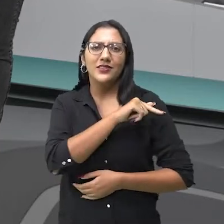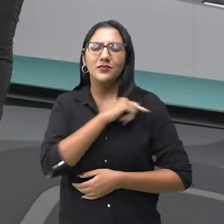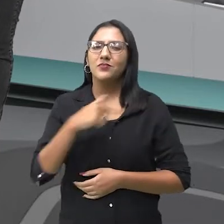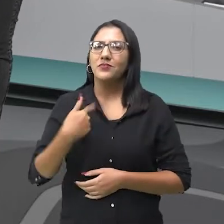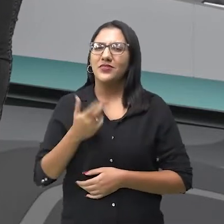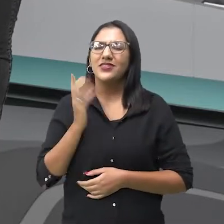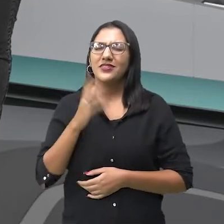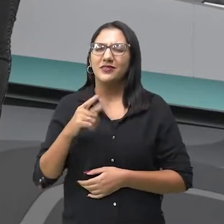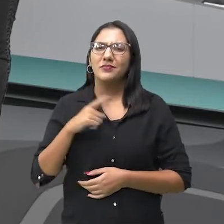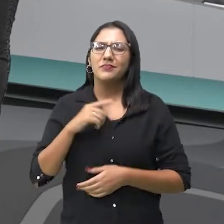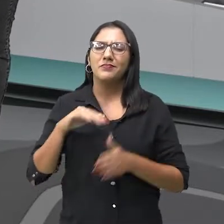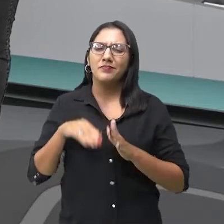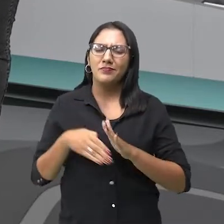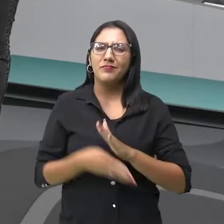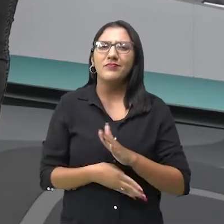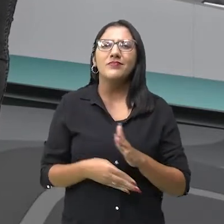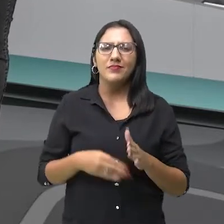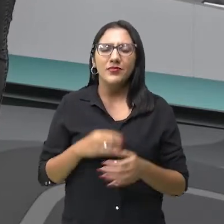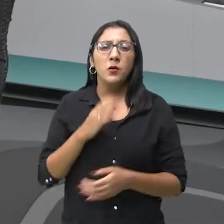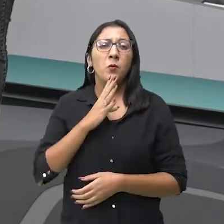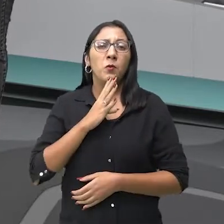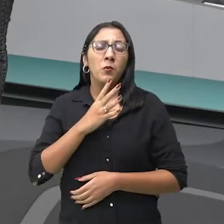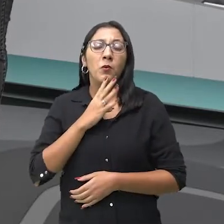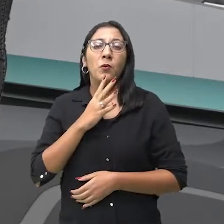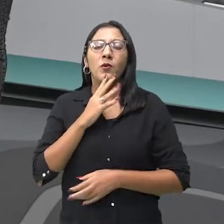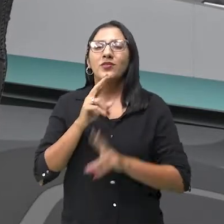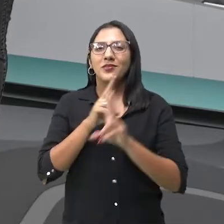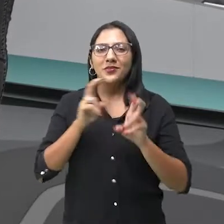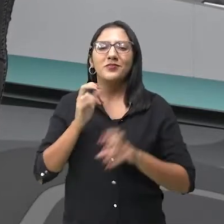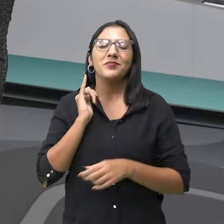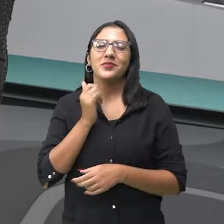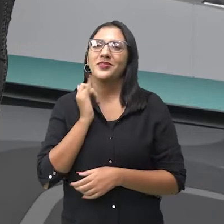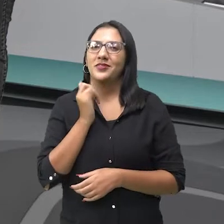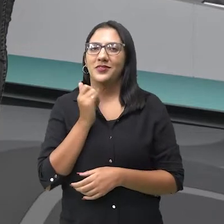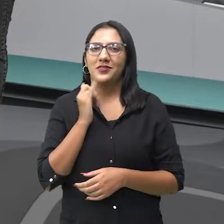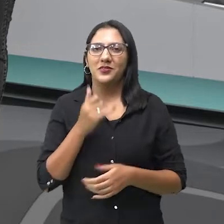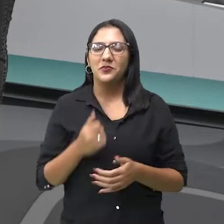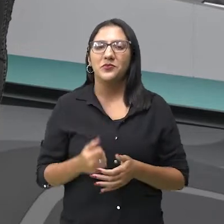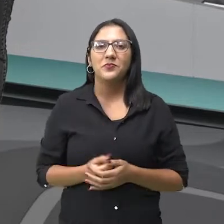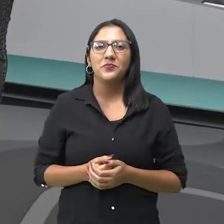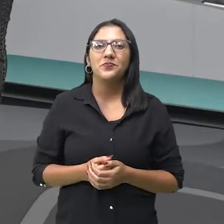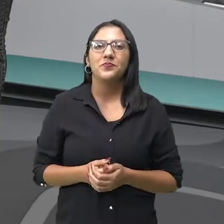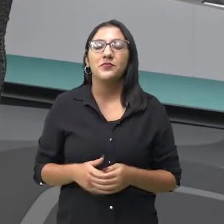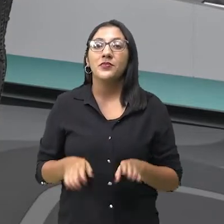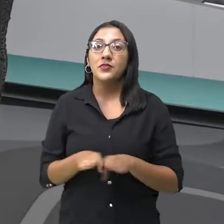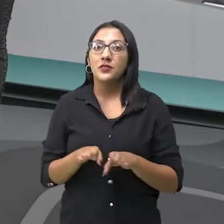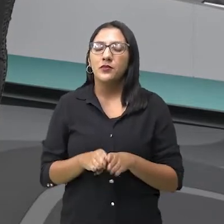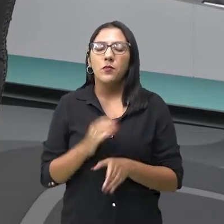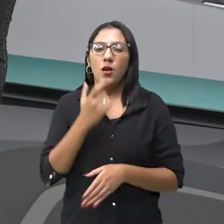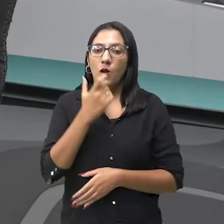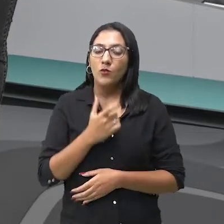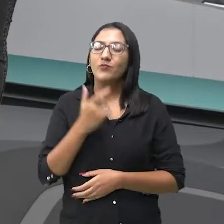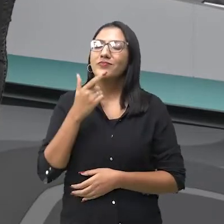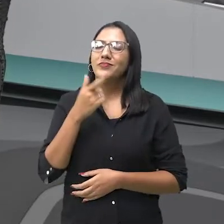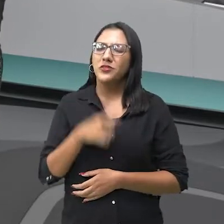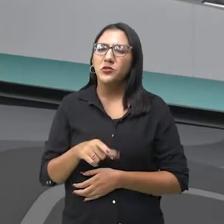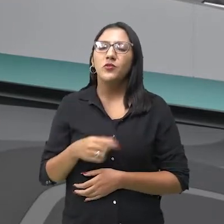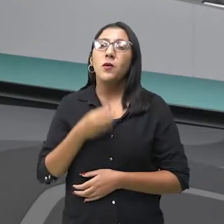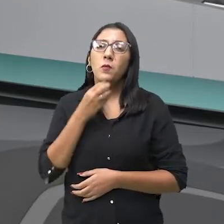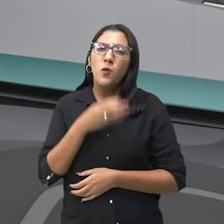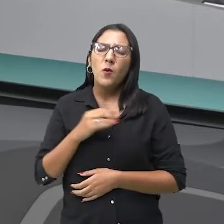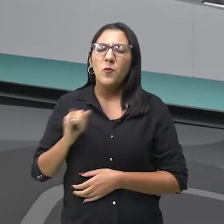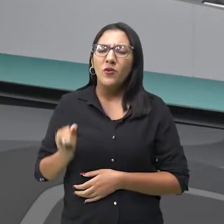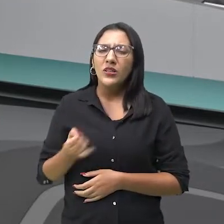nós já estamos bastante familiarizados com o que é uma narrativa. Ainda assim, a professora faz questão